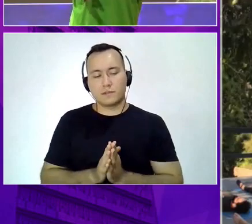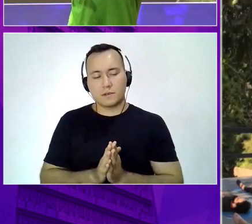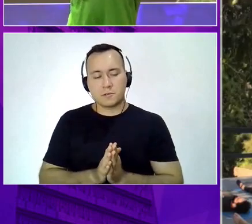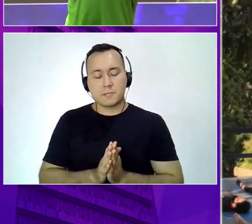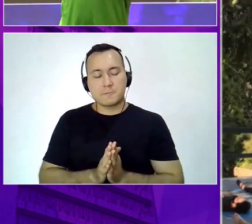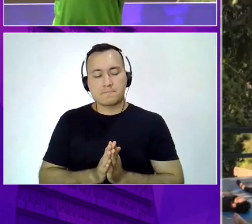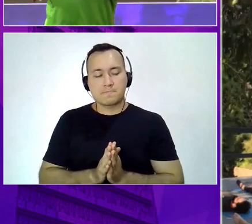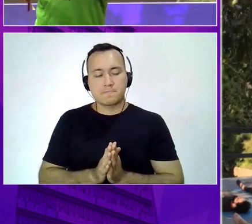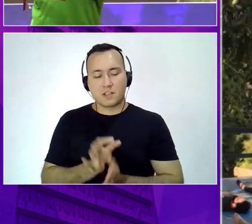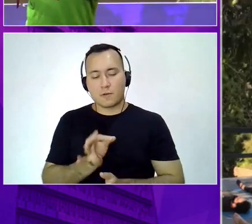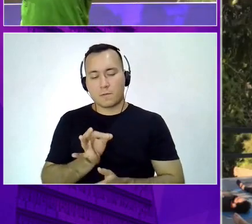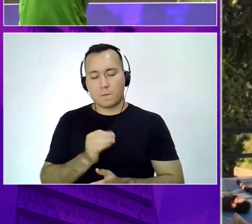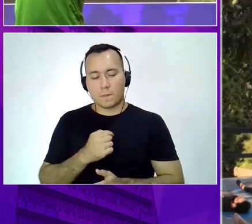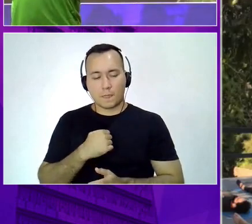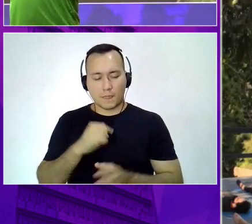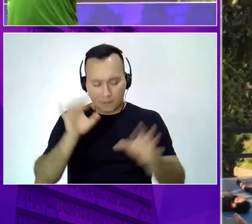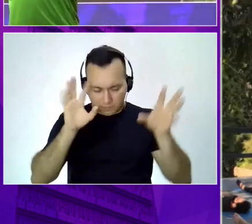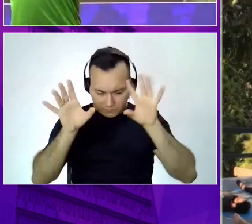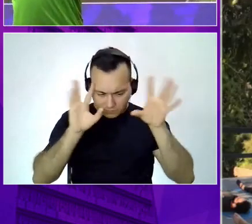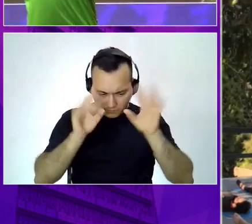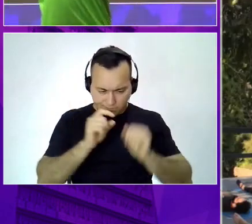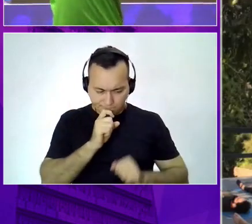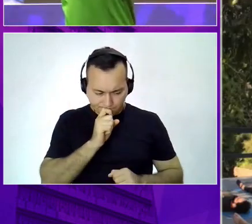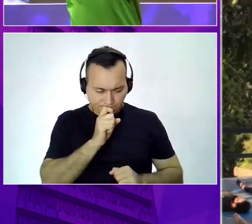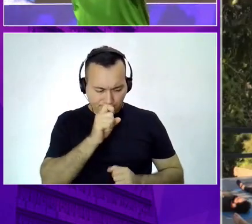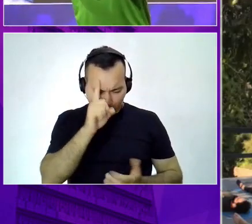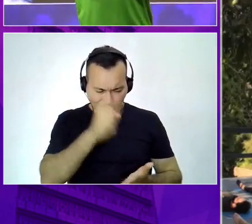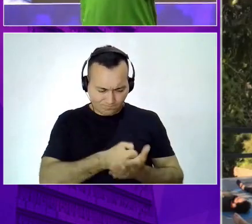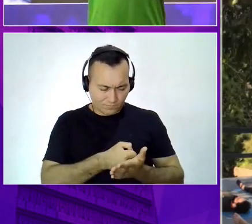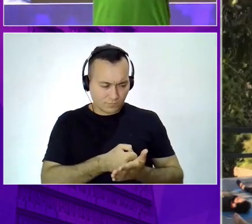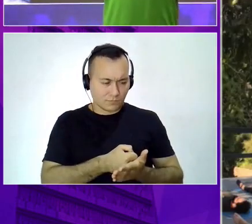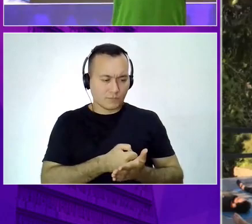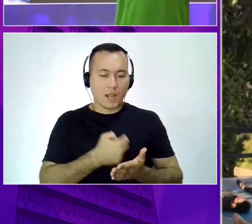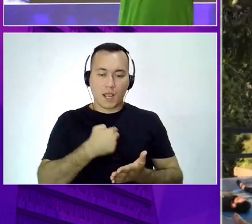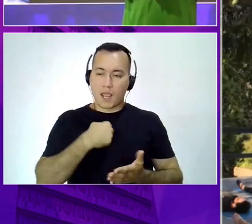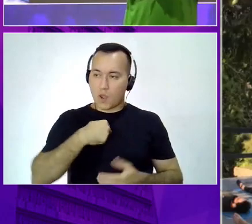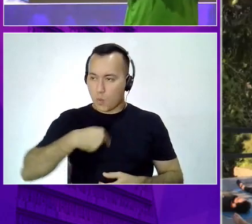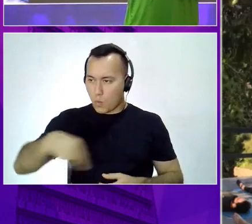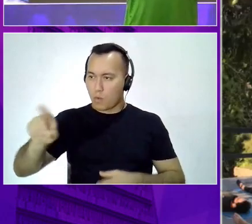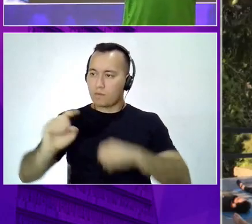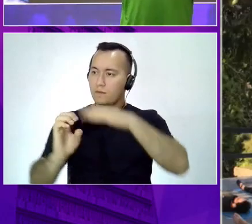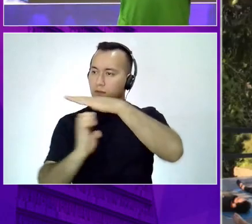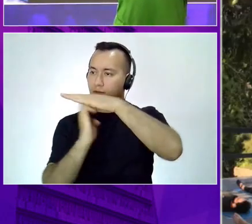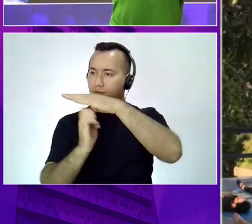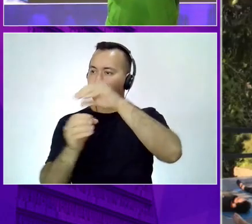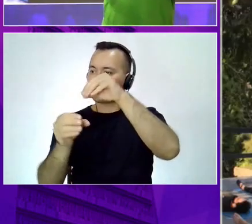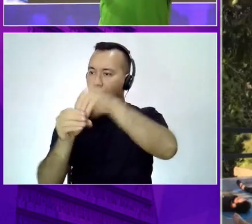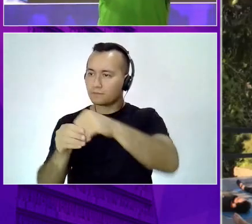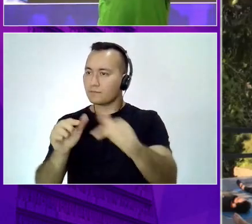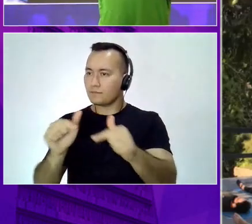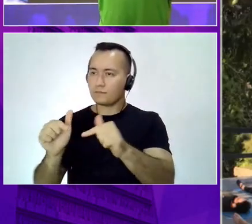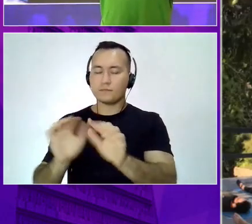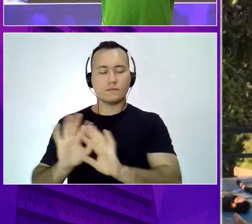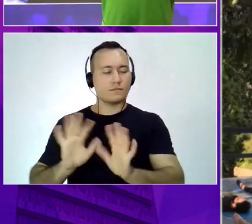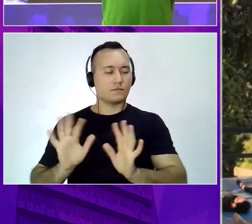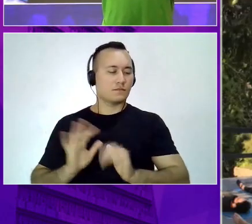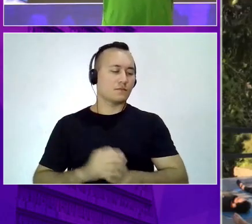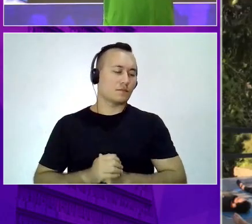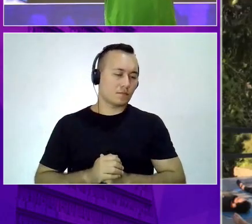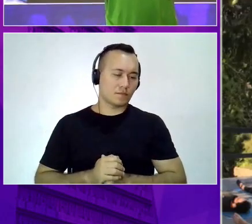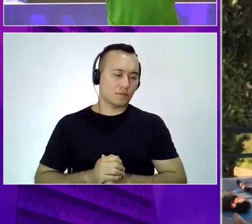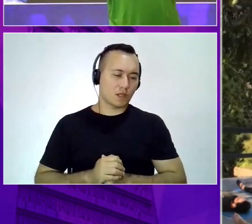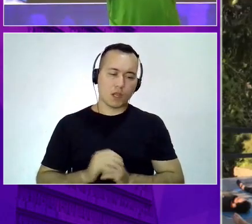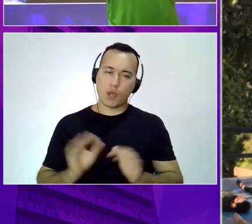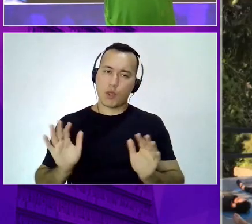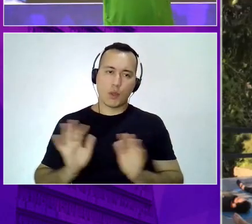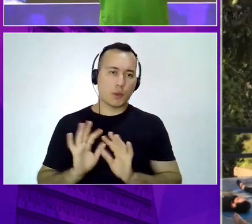a não ser que empresas me levassem para transformá-las. Percebi, né? Pô, eu sei uma coisa